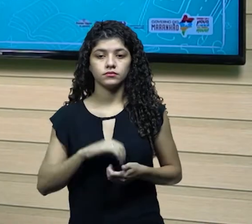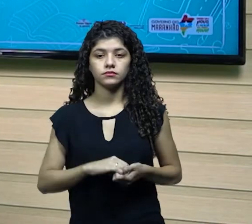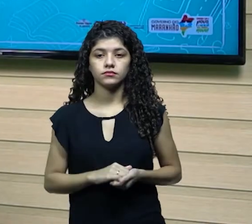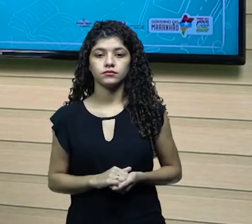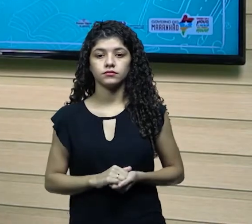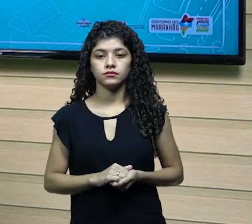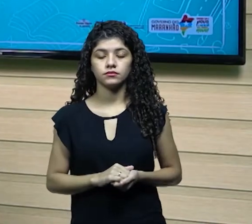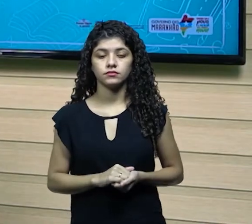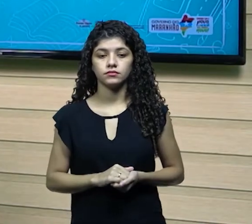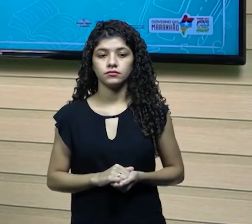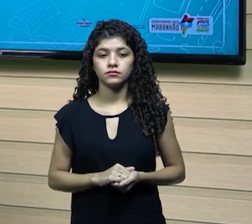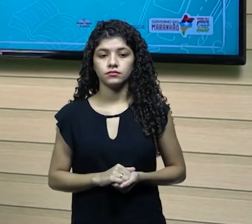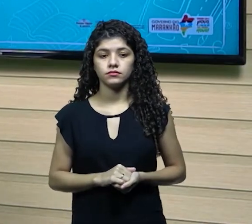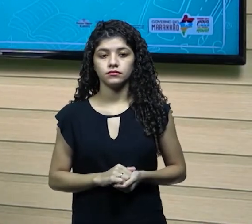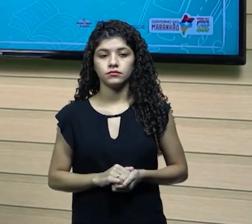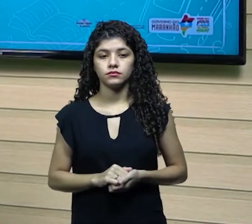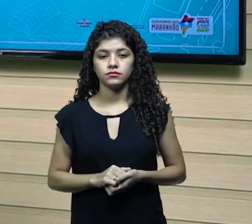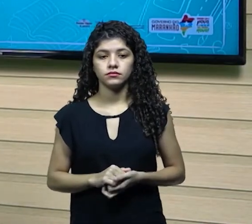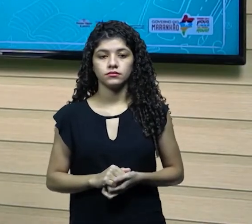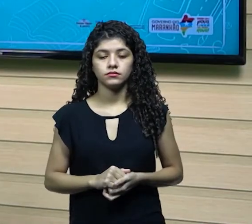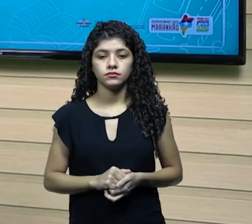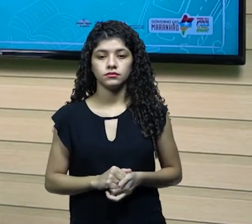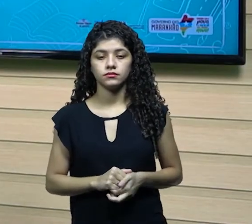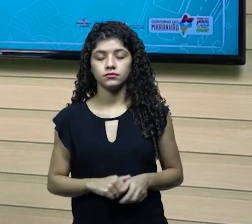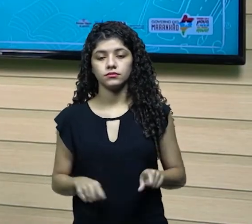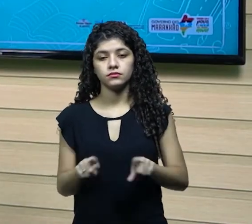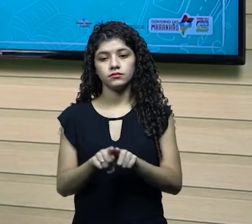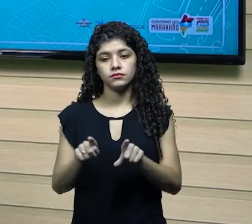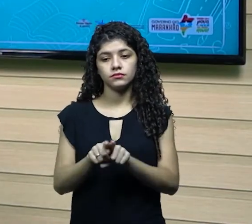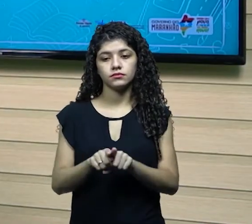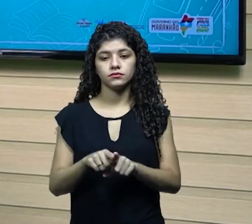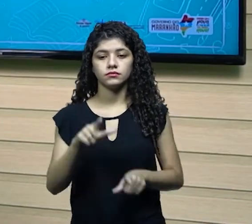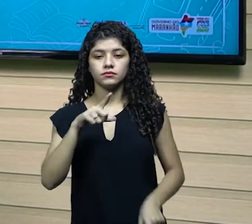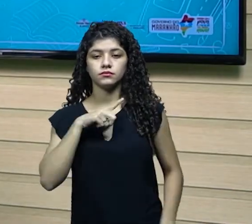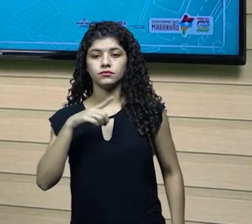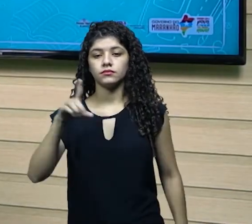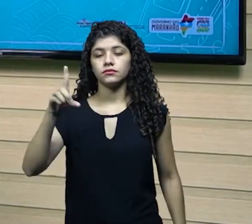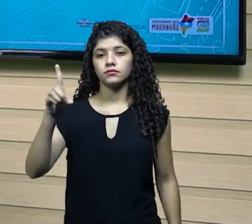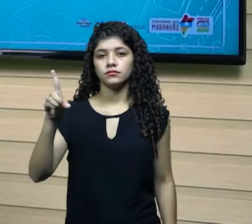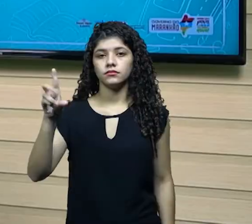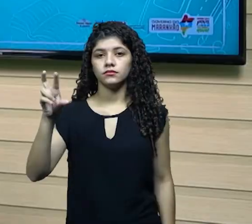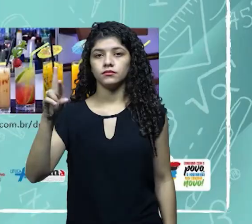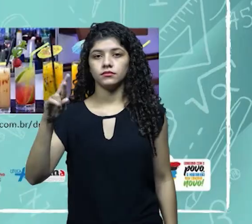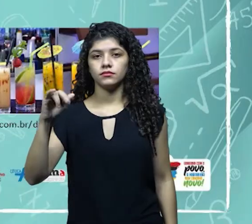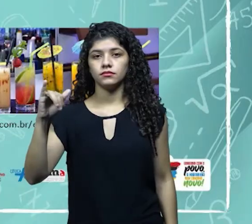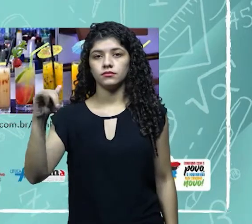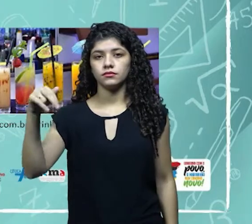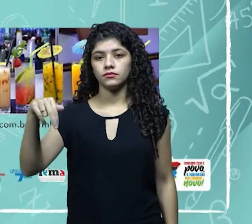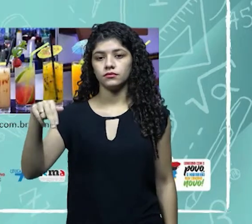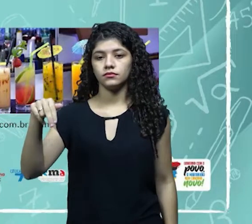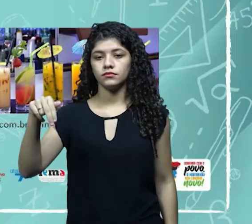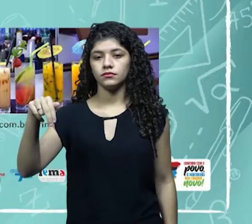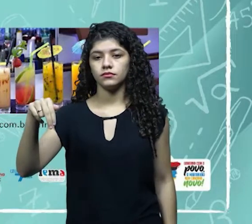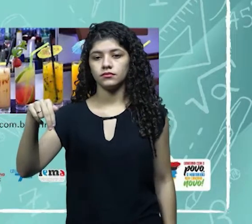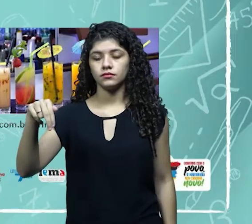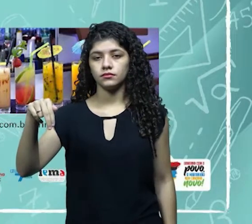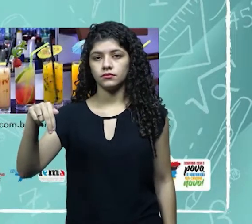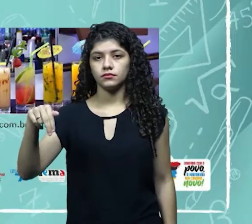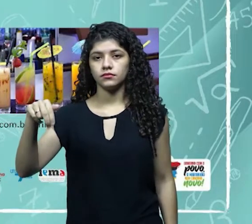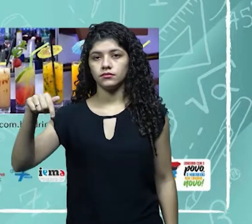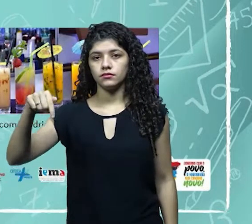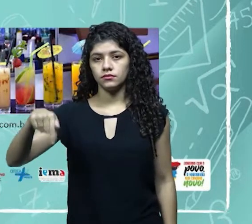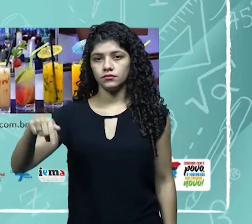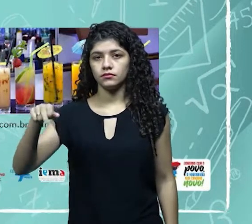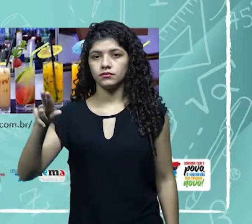no amigos ou familiares poucas pessoas então ele é rotulado como Open House tem o